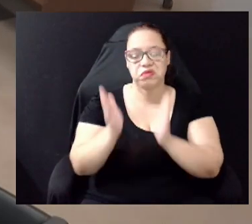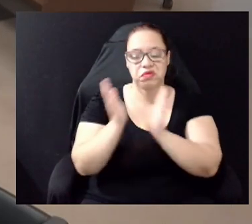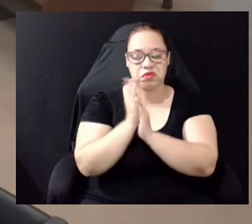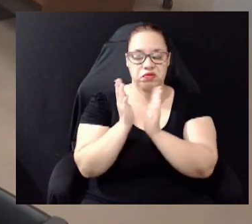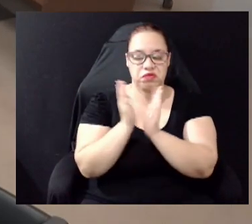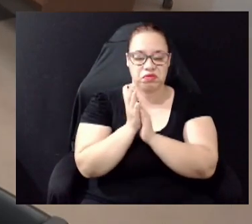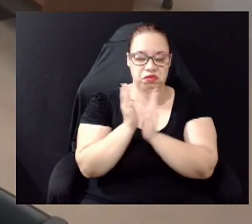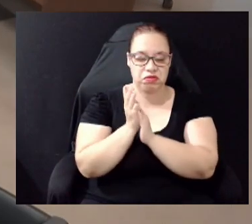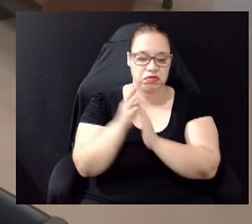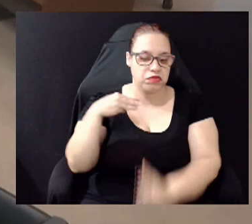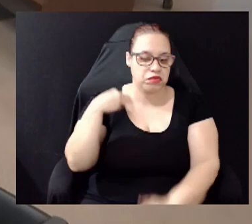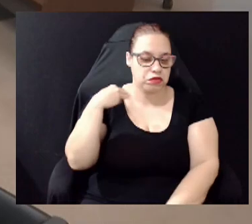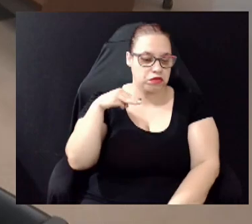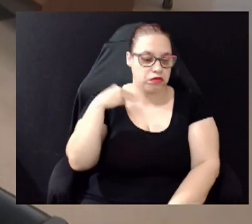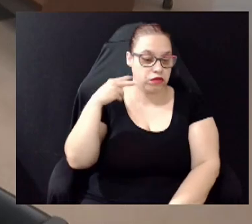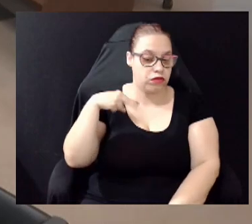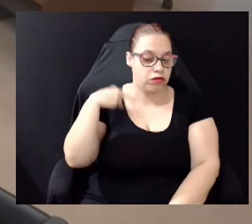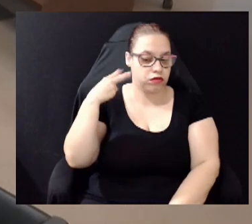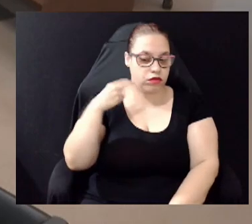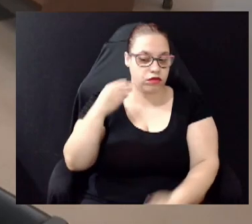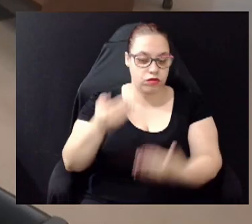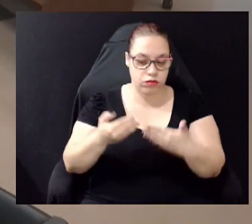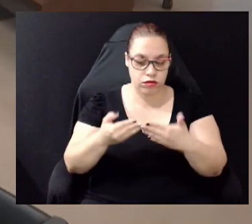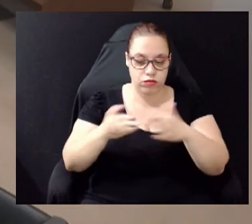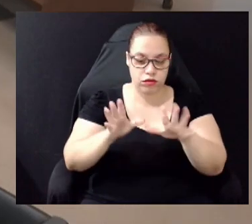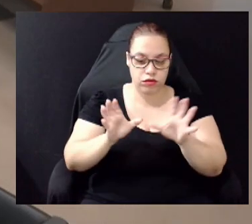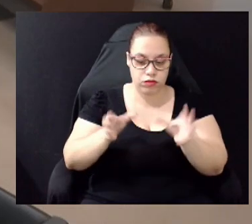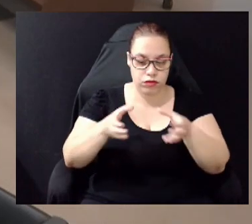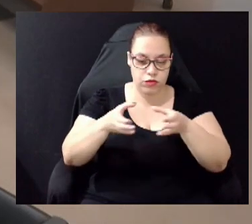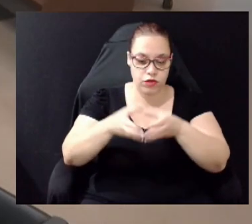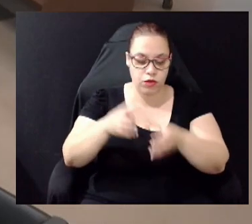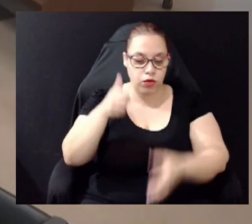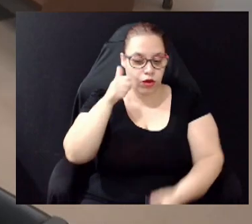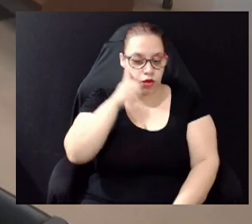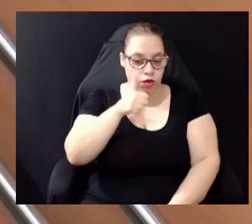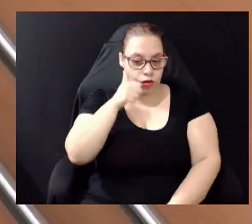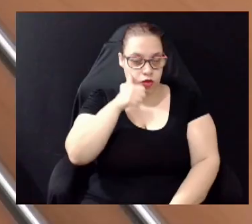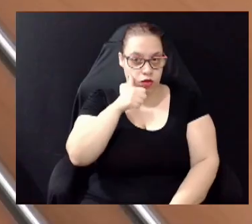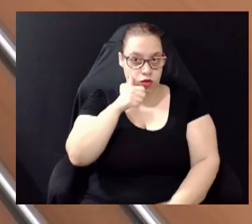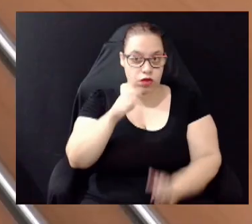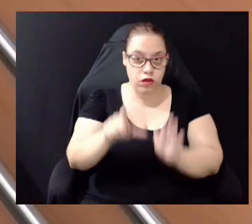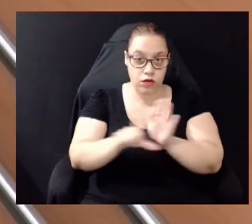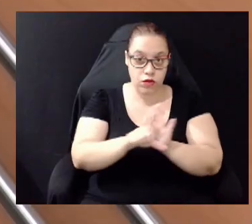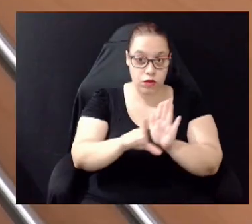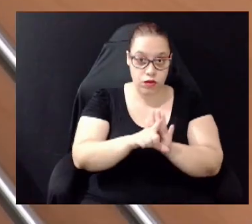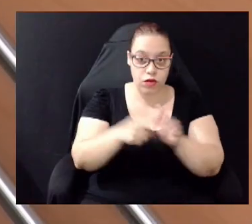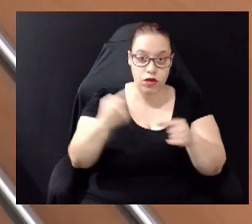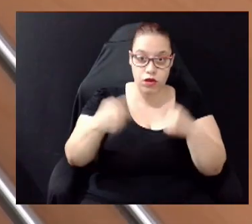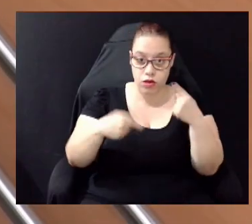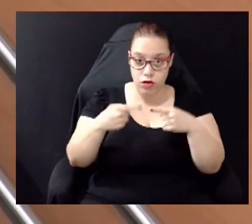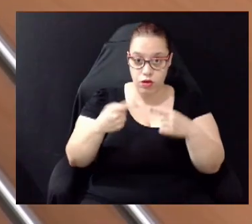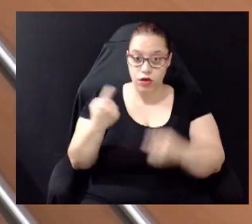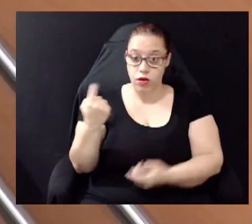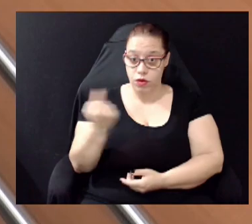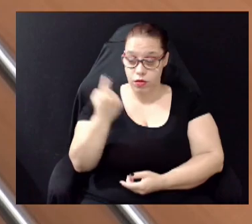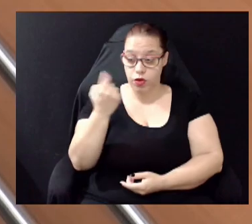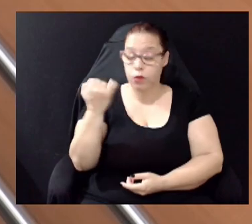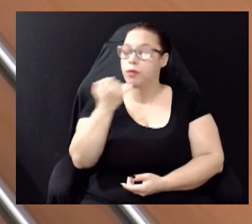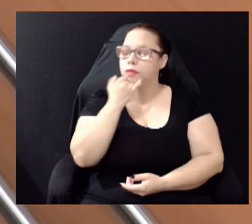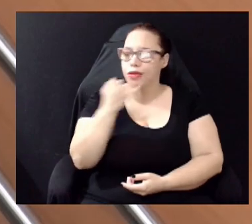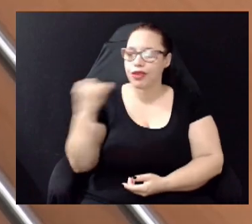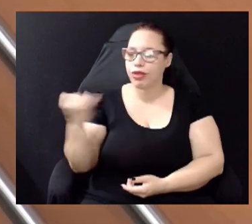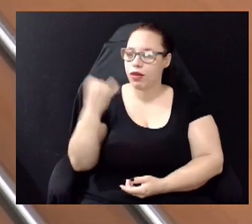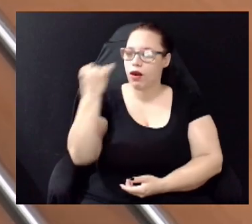e as vereadoras por estarem abrindo a Comissão da Mulher dessa legislatura com um debate que é tão fundamental, né? E acho que tem uma coisa